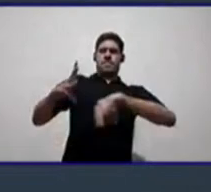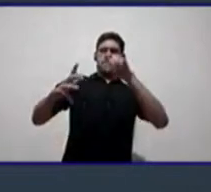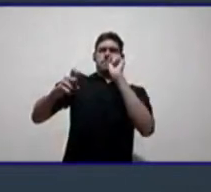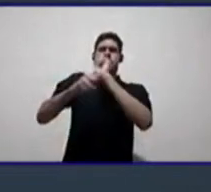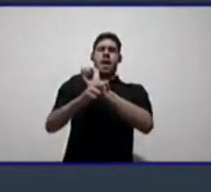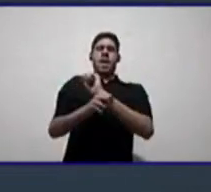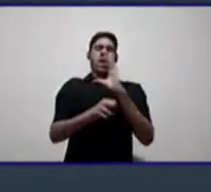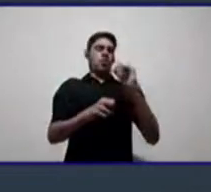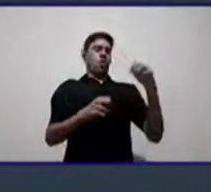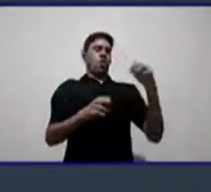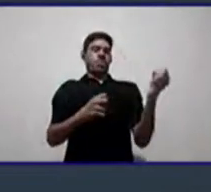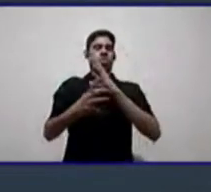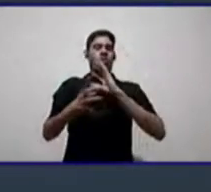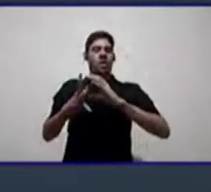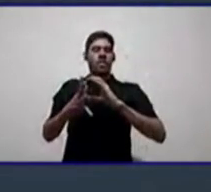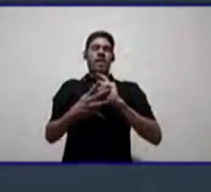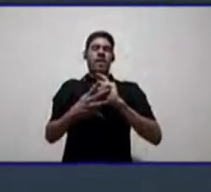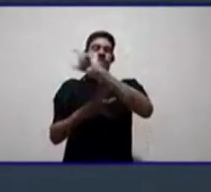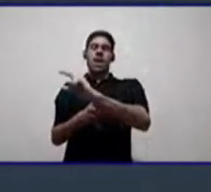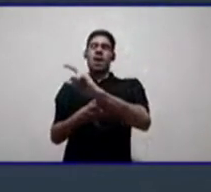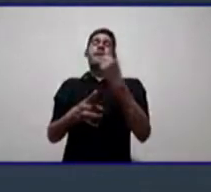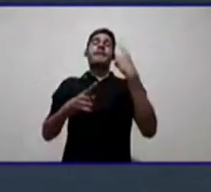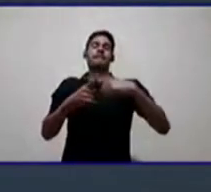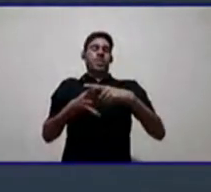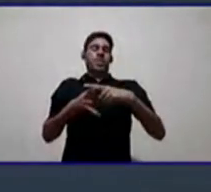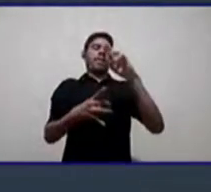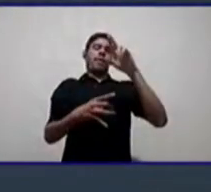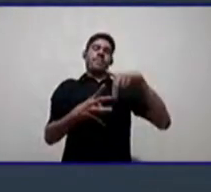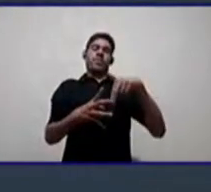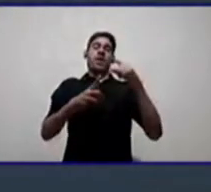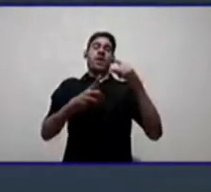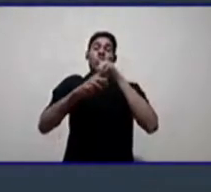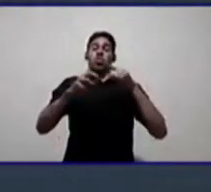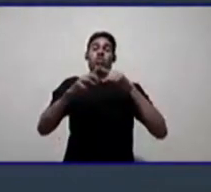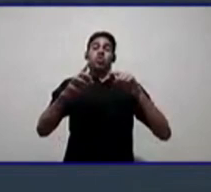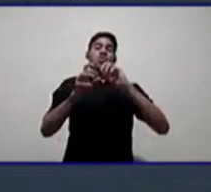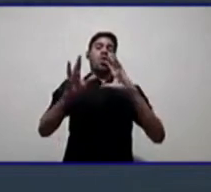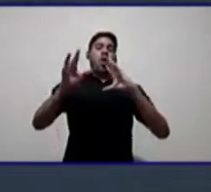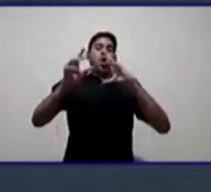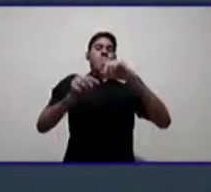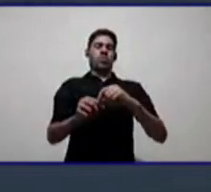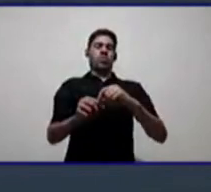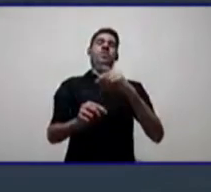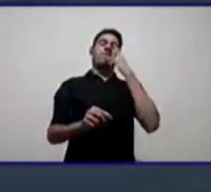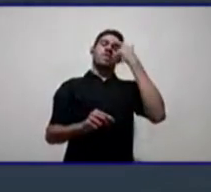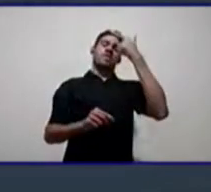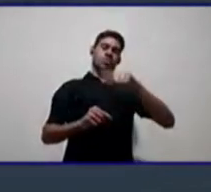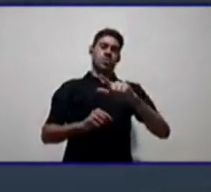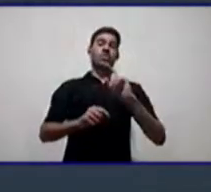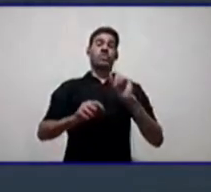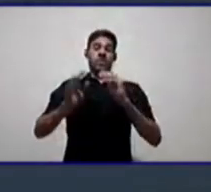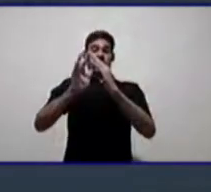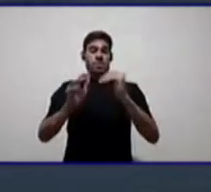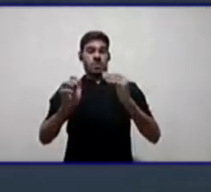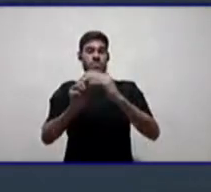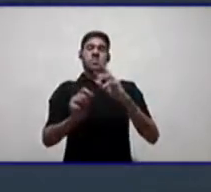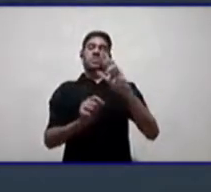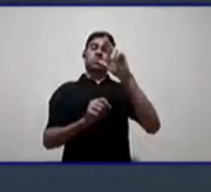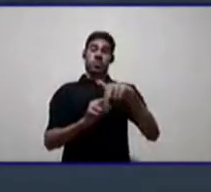cotas do fundo partidário por desaprovação total ou parcial, e aqui reitera-se o pedido de